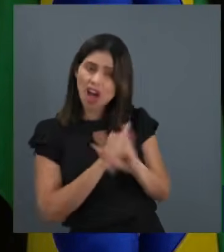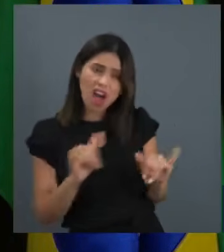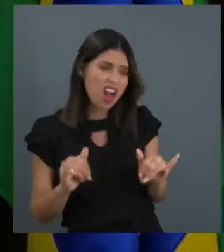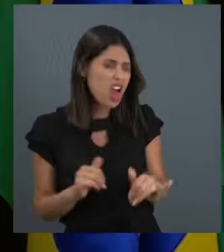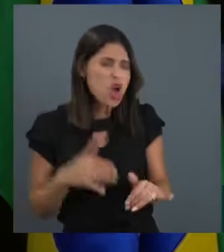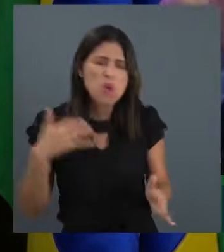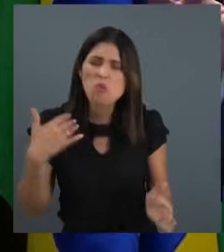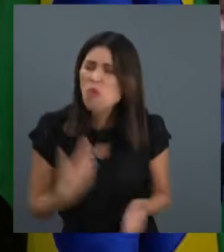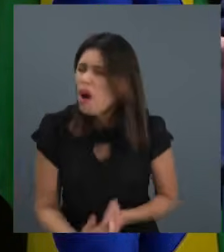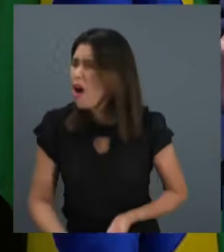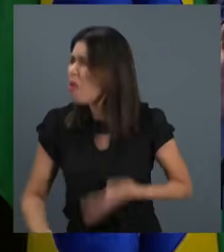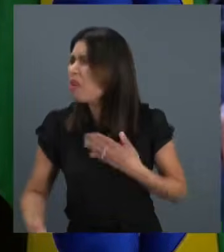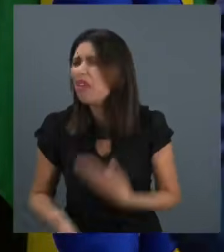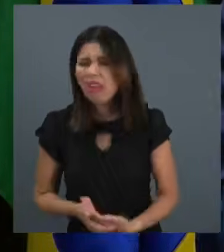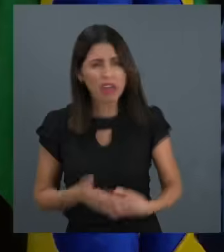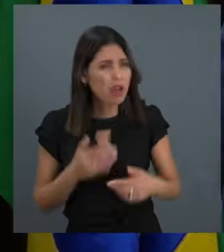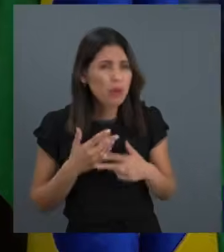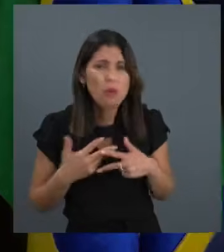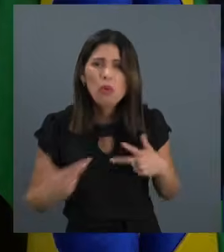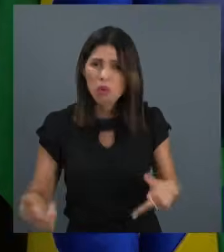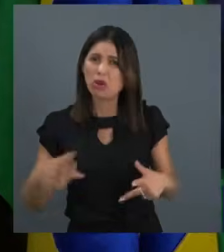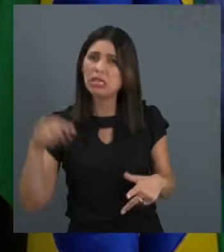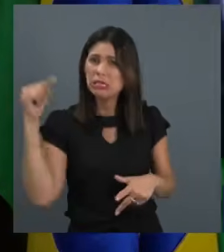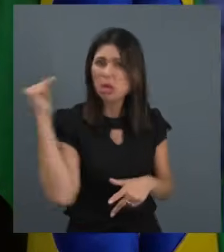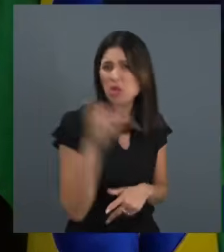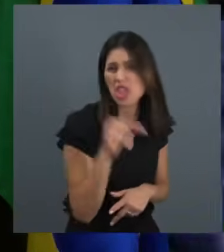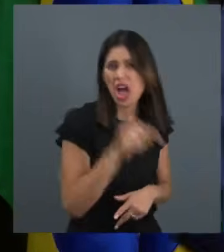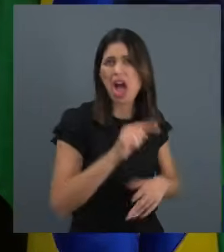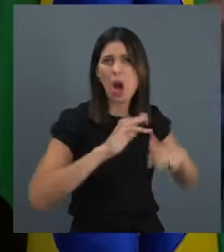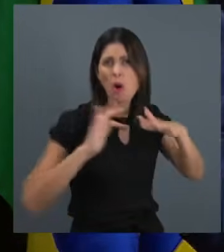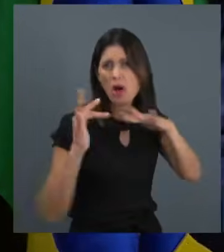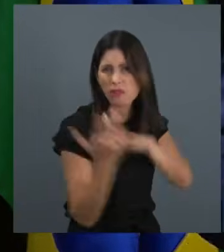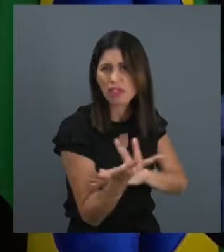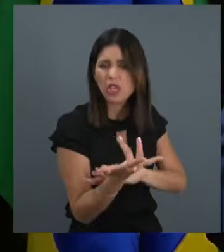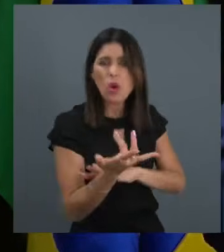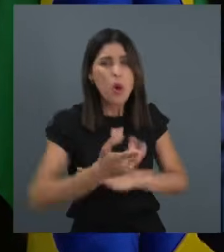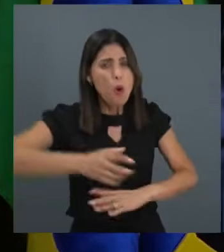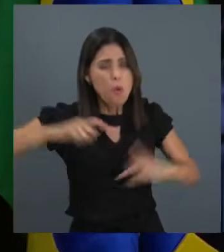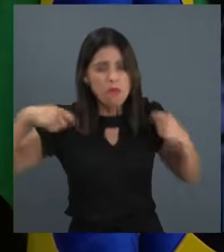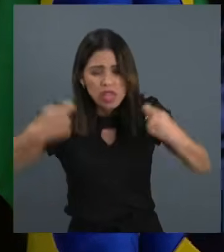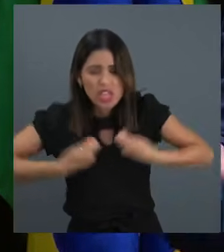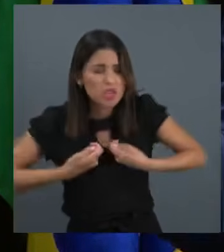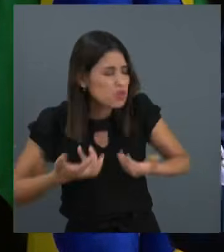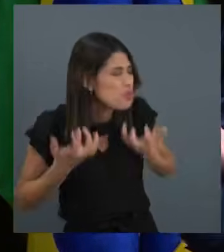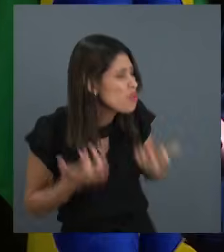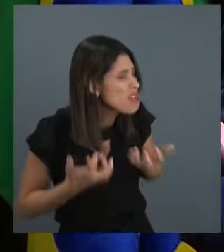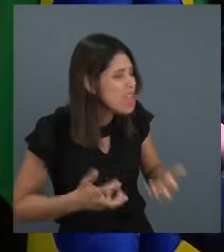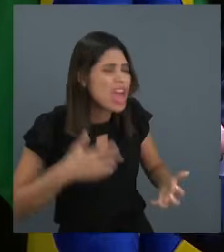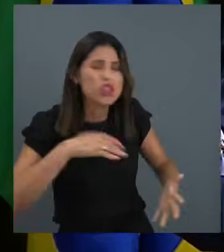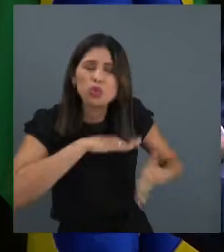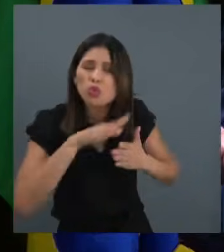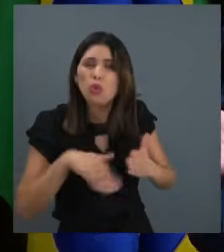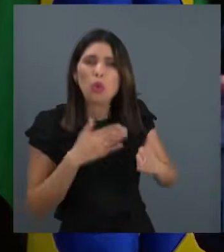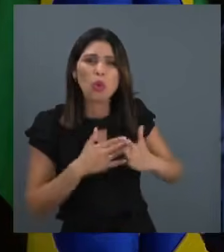qualquer coisa nas redes sociais, o ministro quer todo mundo preso. Pelo amor de Deus,